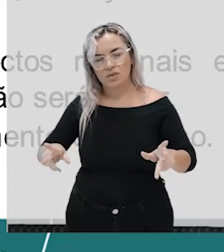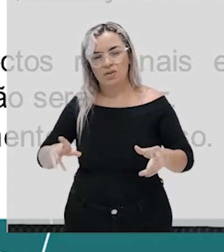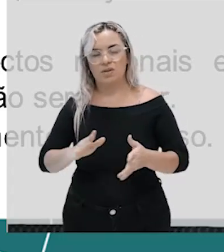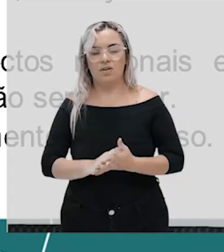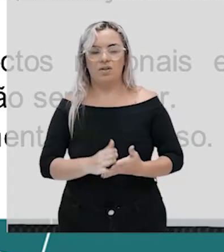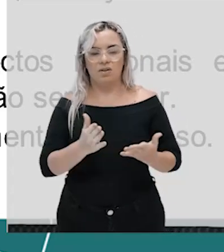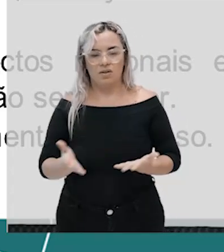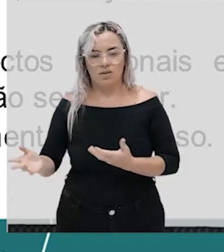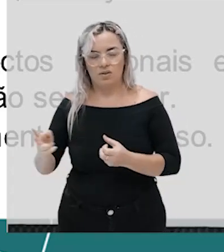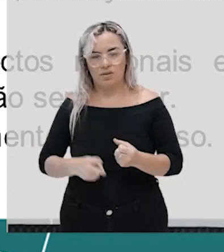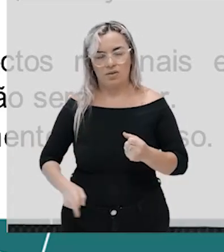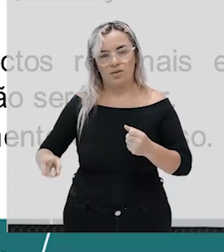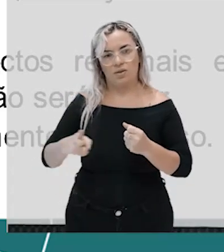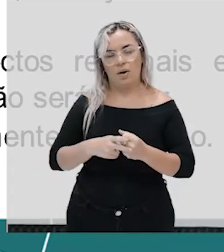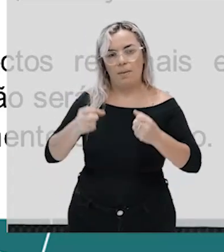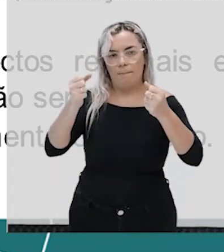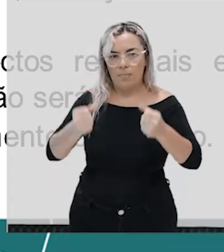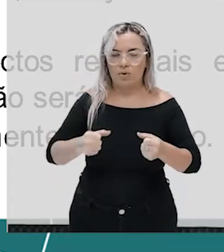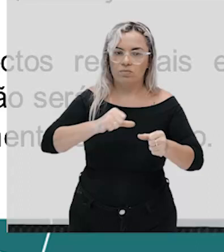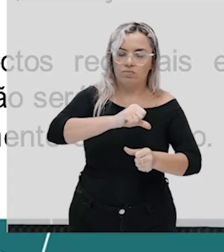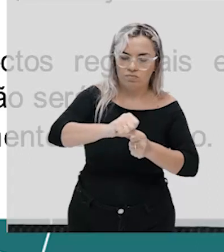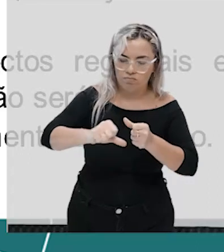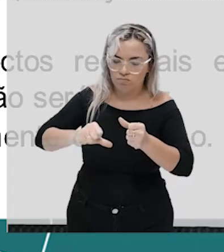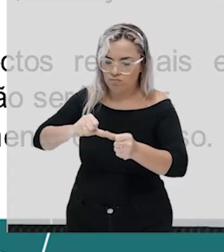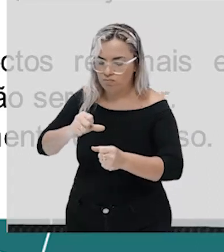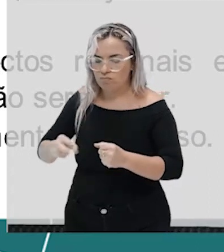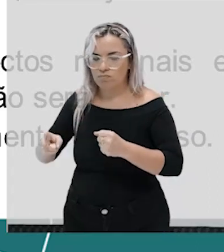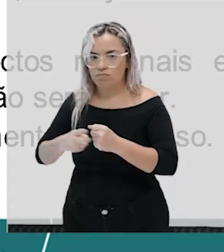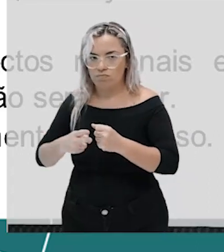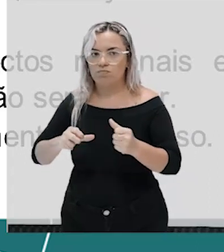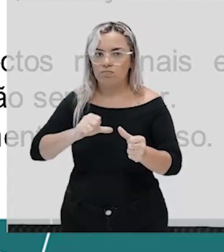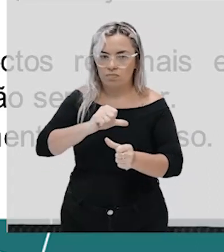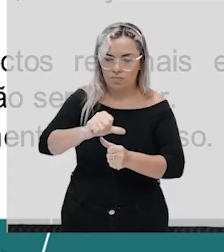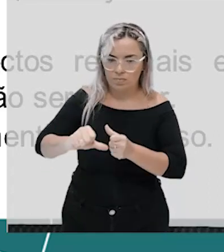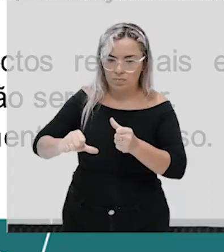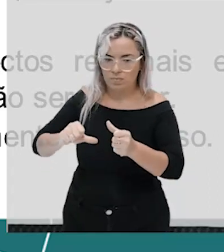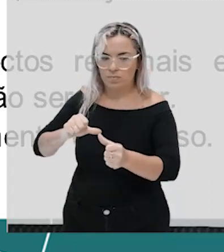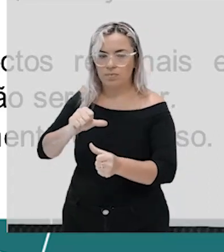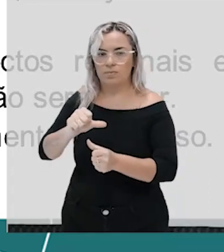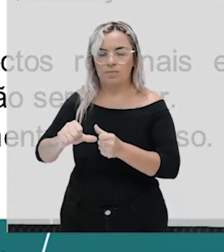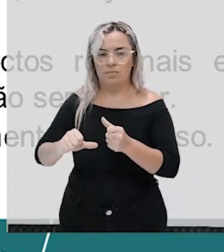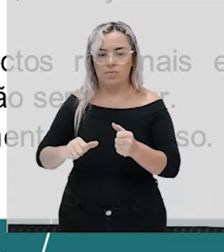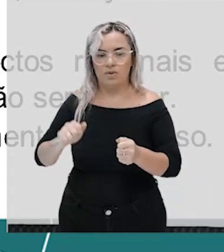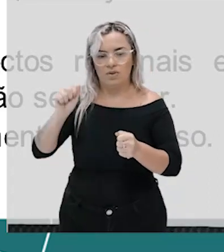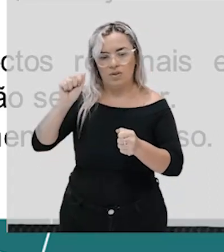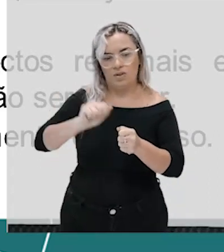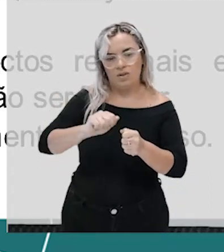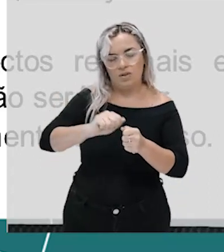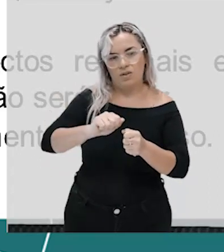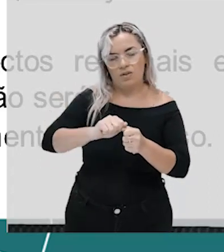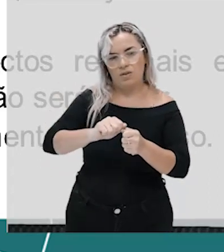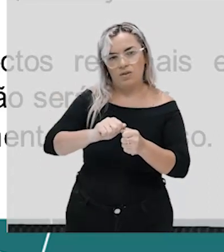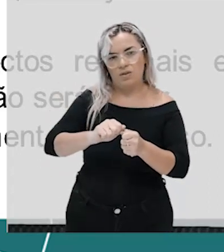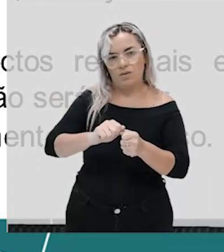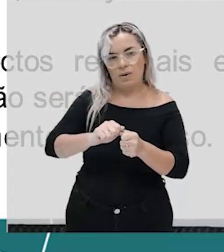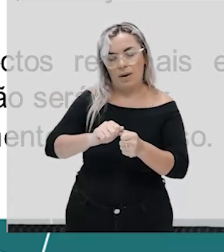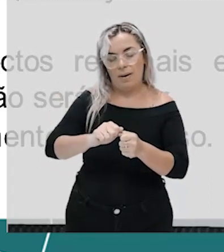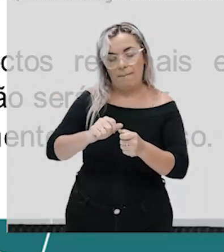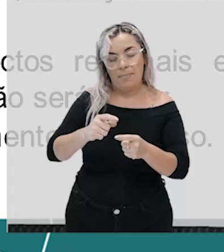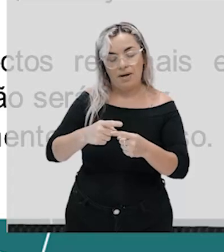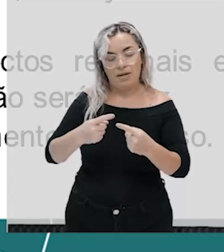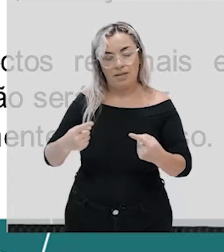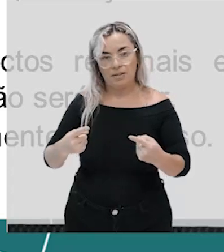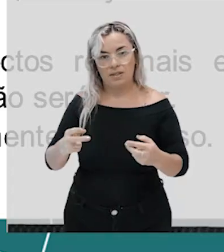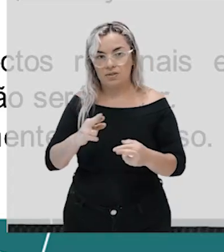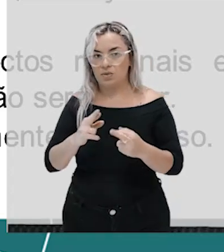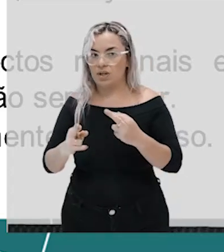O verbo aqui, ele pode flexionar, porque aqui o verbo é fazer, mas ele não está indicando o tempo, ele está